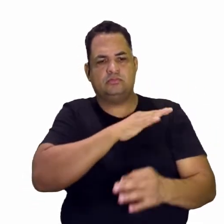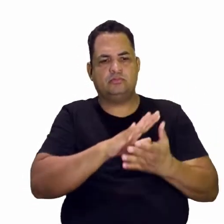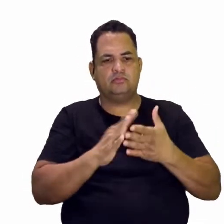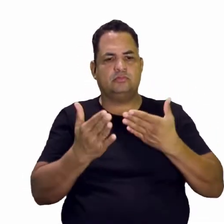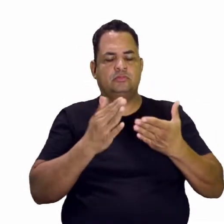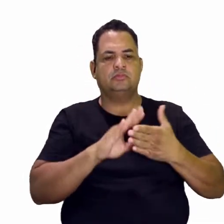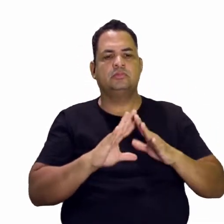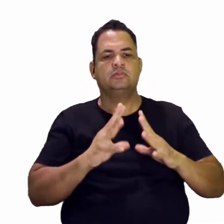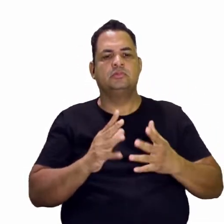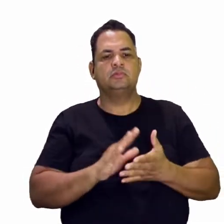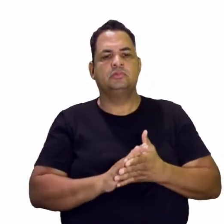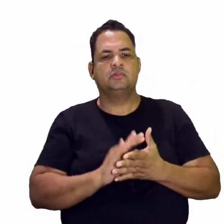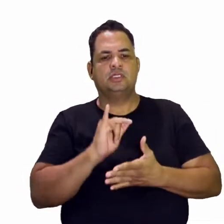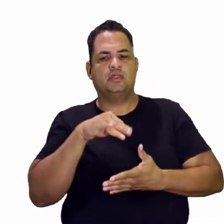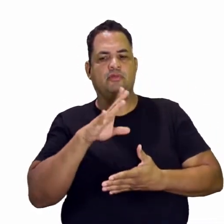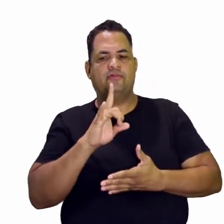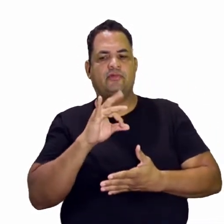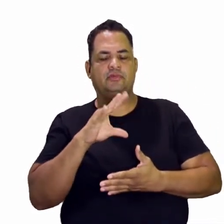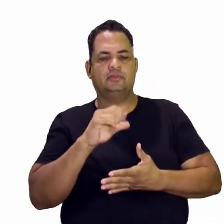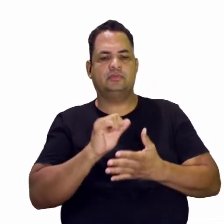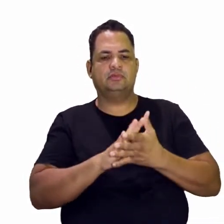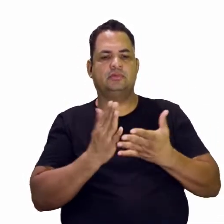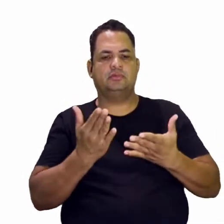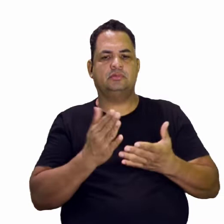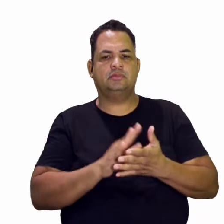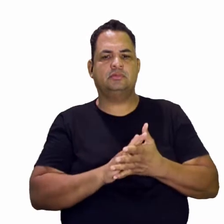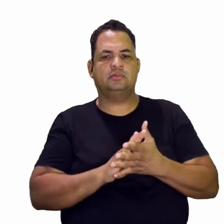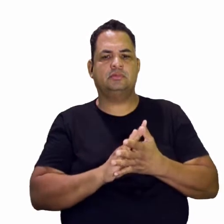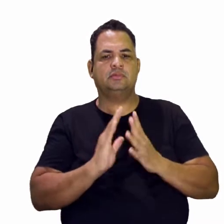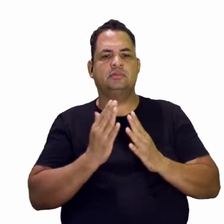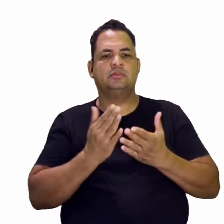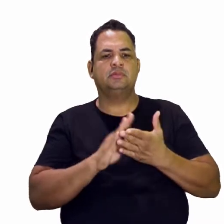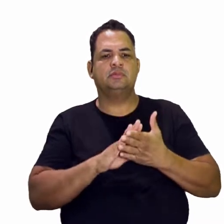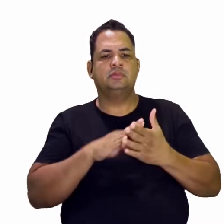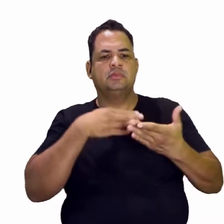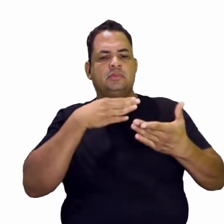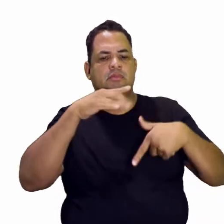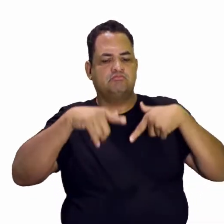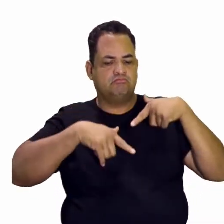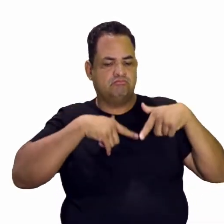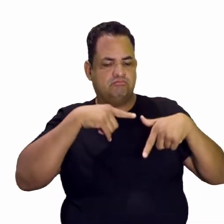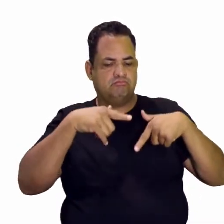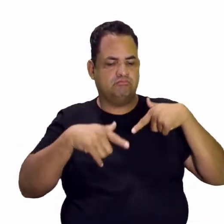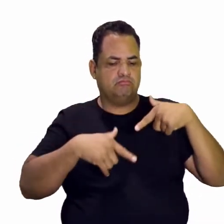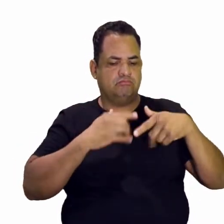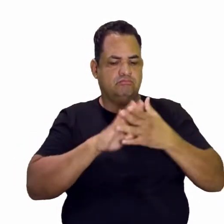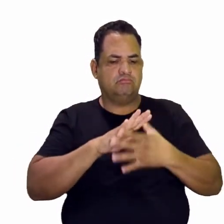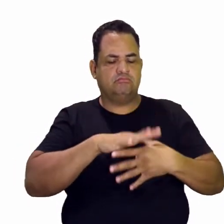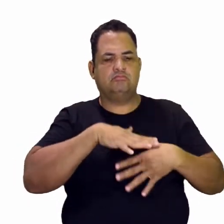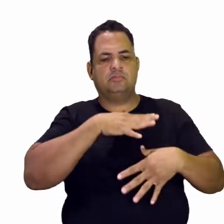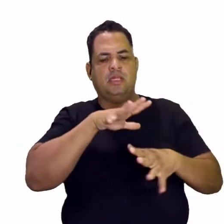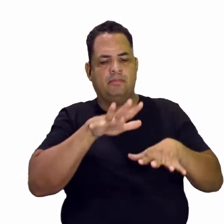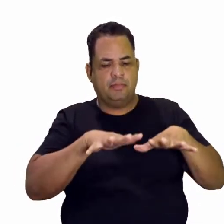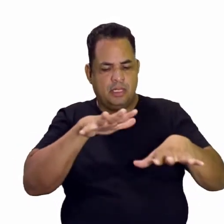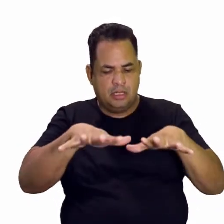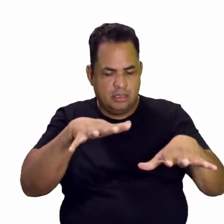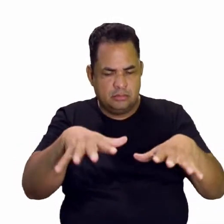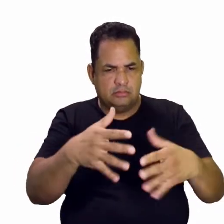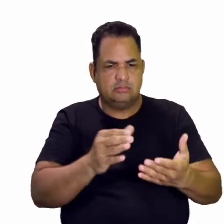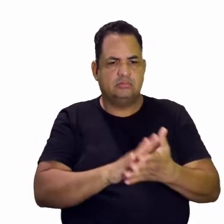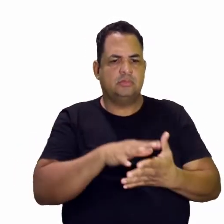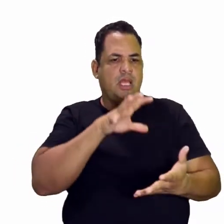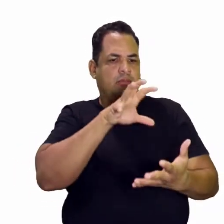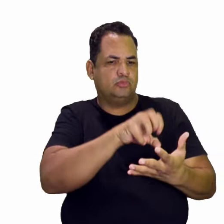dessas carapaças, e os icnofósseis são as manifestações, atividades desses animais, as pegadas, os rastros,